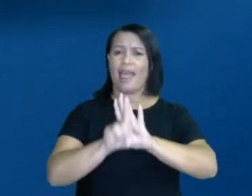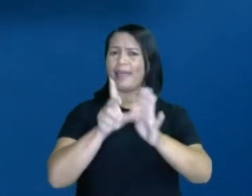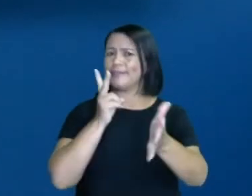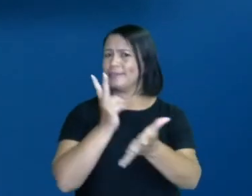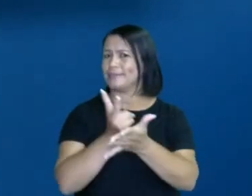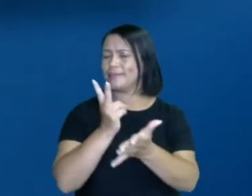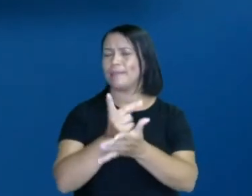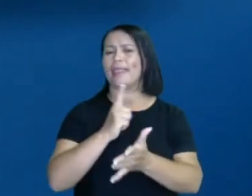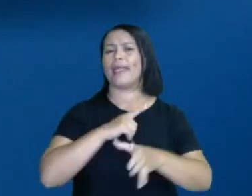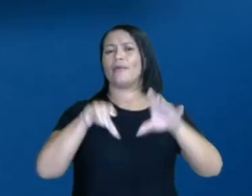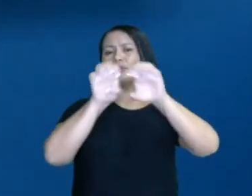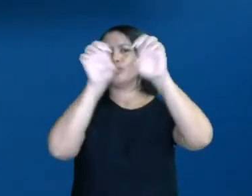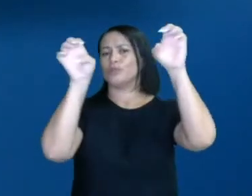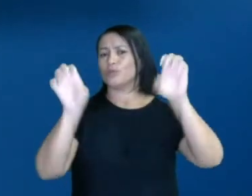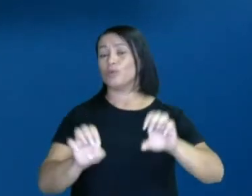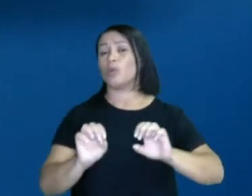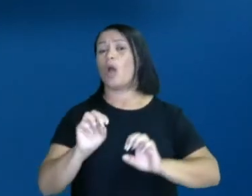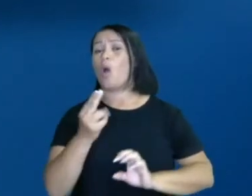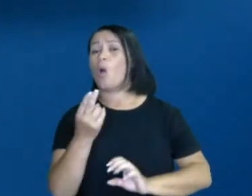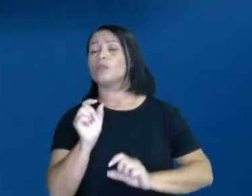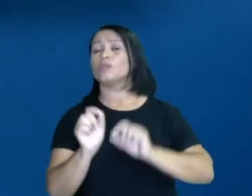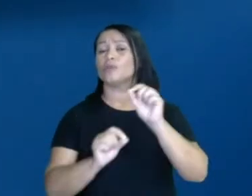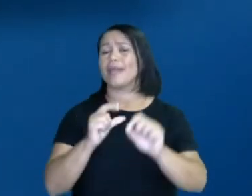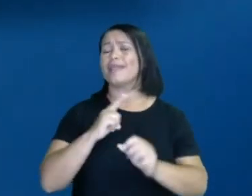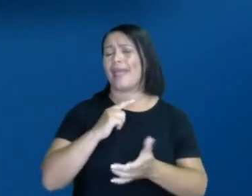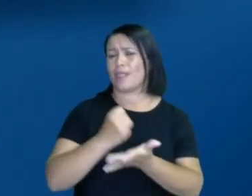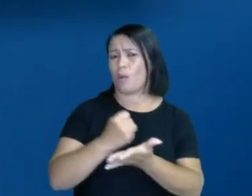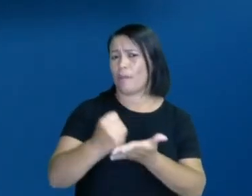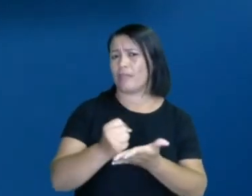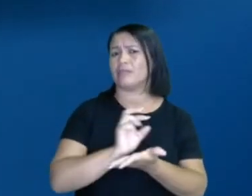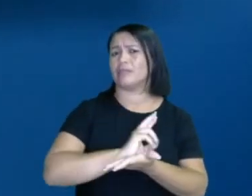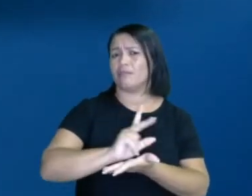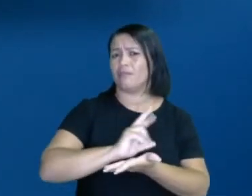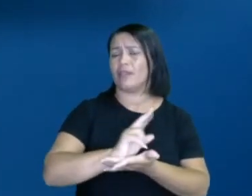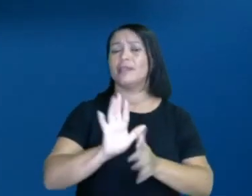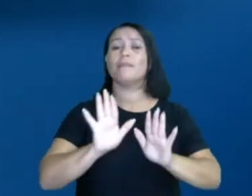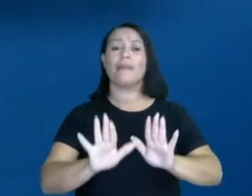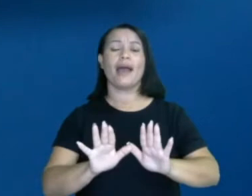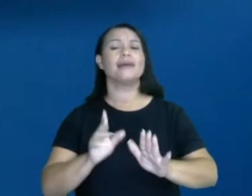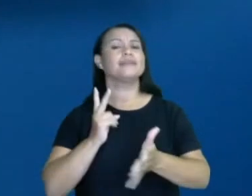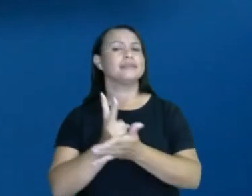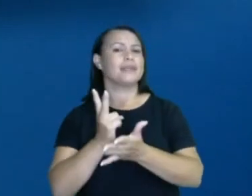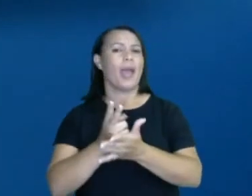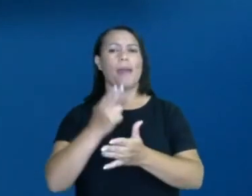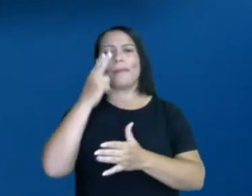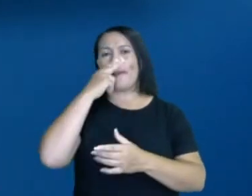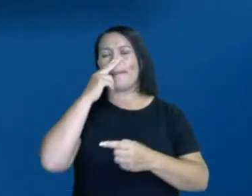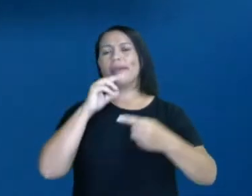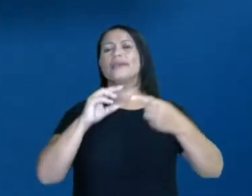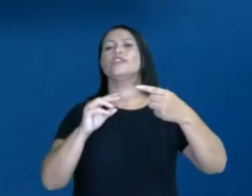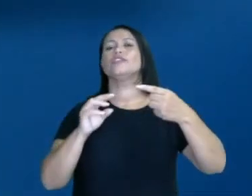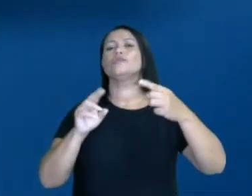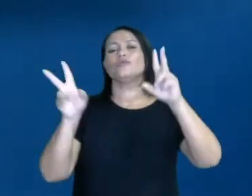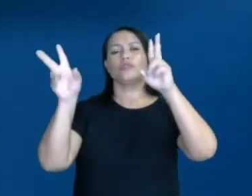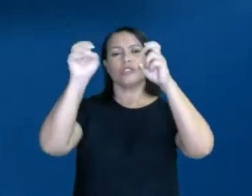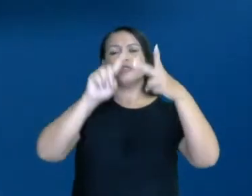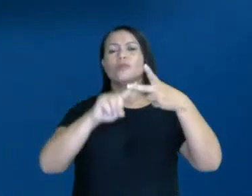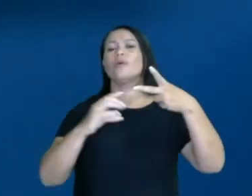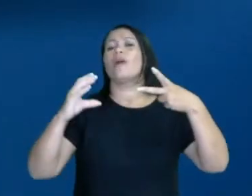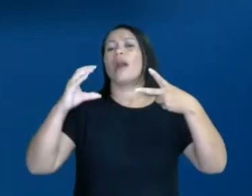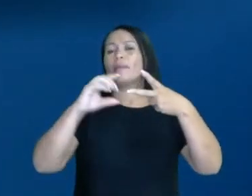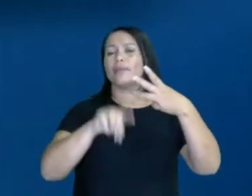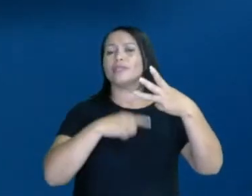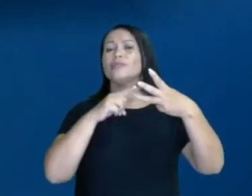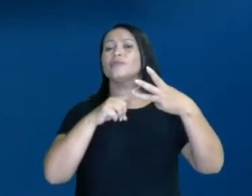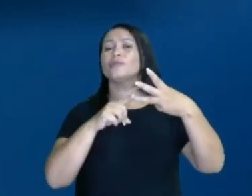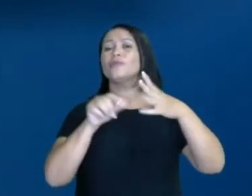terão essa estrutura, ou seja, são documentos diferentes, mas sempre vão ter essa sequência, título, capítulo,